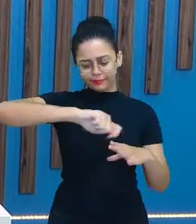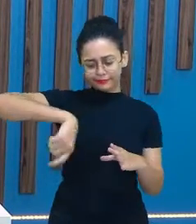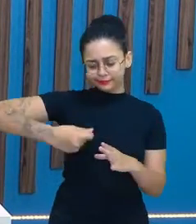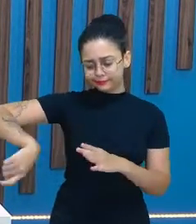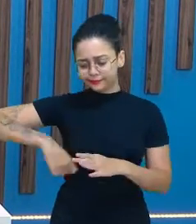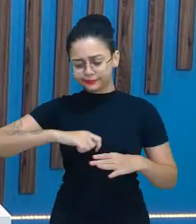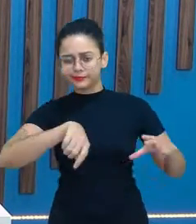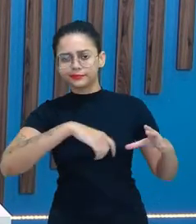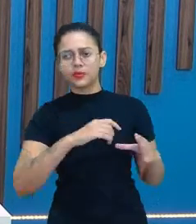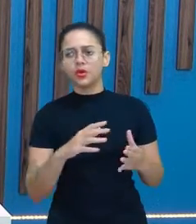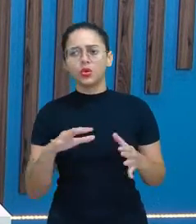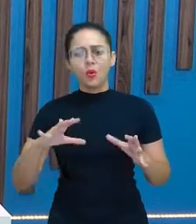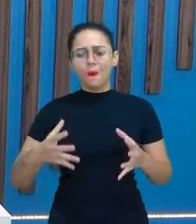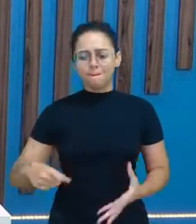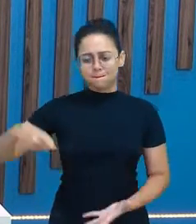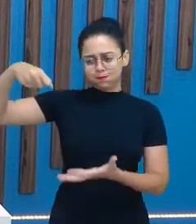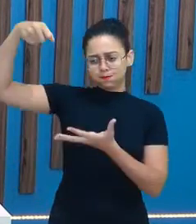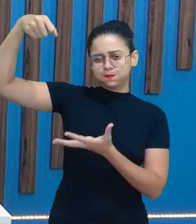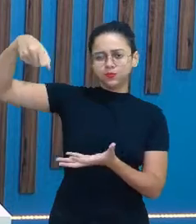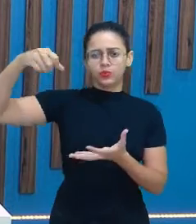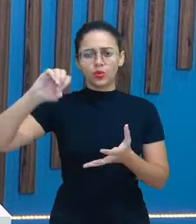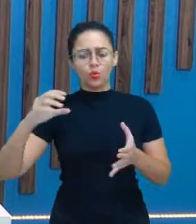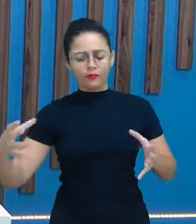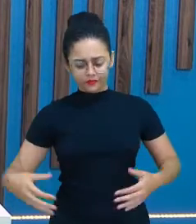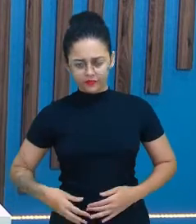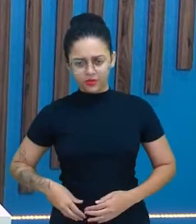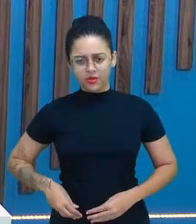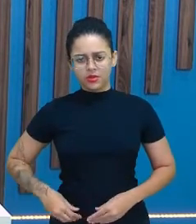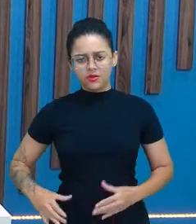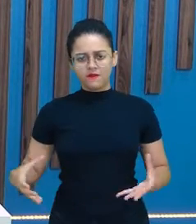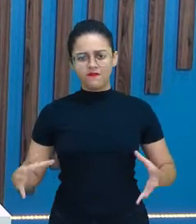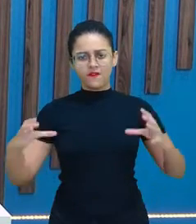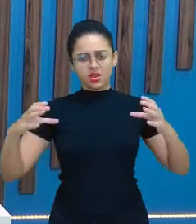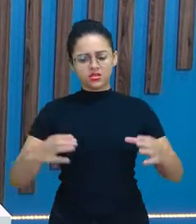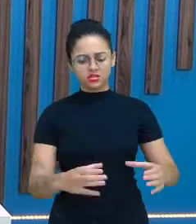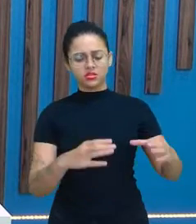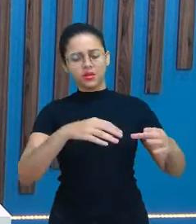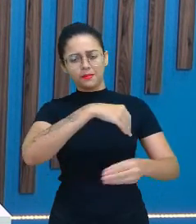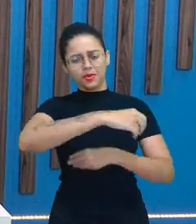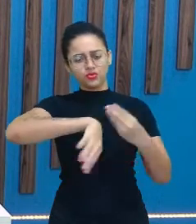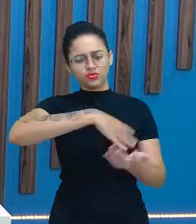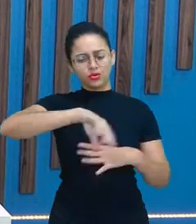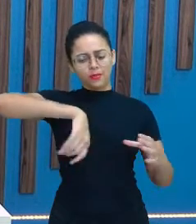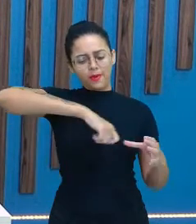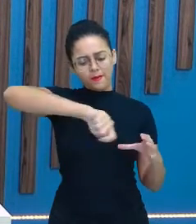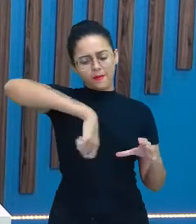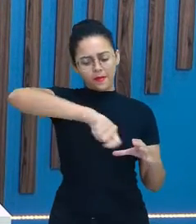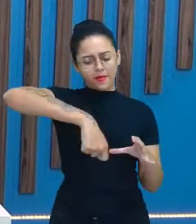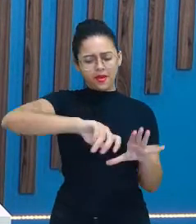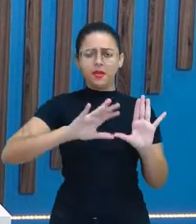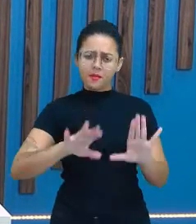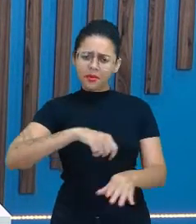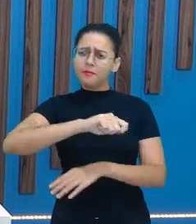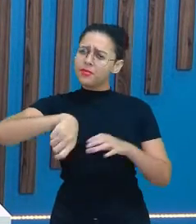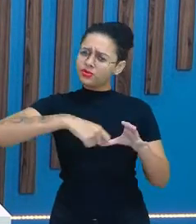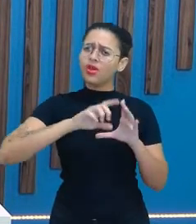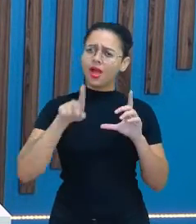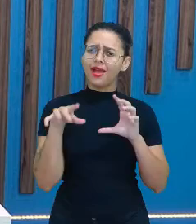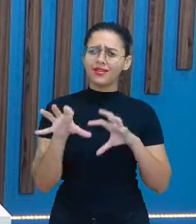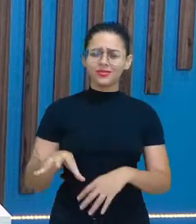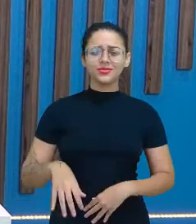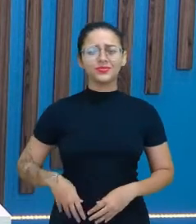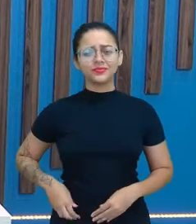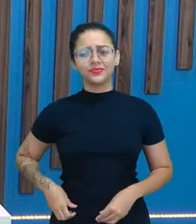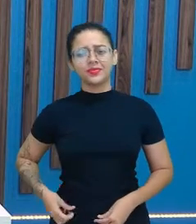dentro de algum balde né uma vasilha e misturando tudo não é isso pois é mas misturei isso mesmo a gente pega